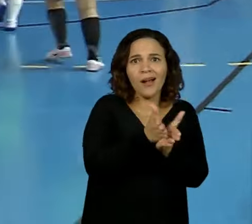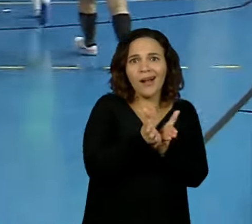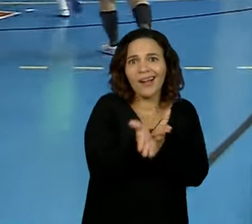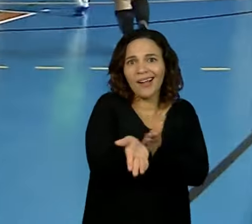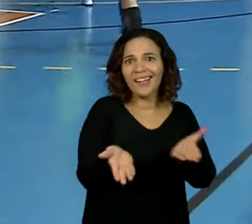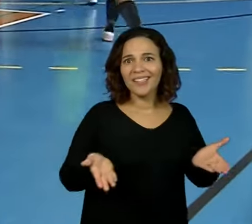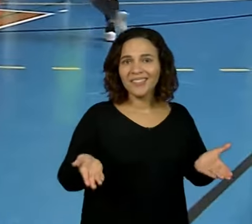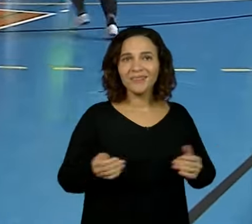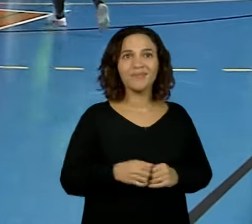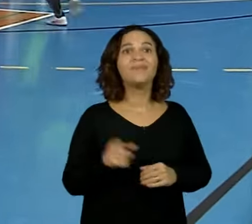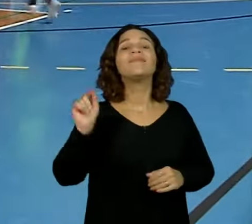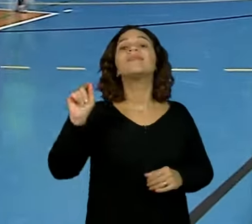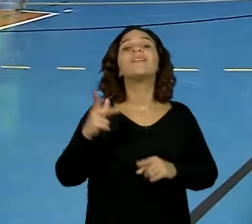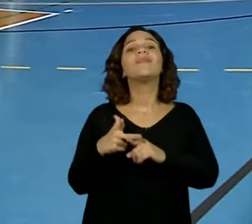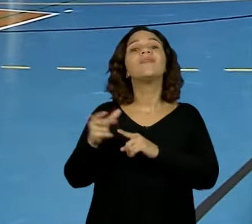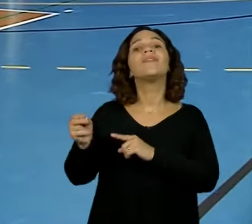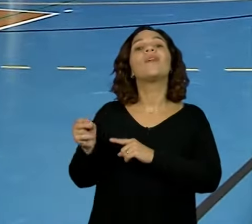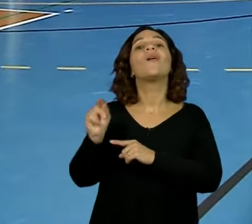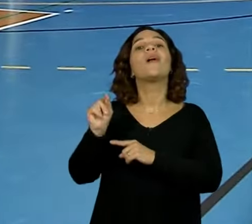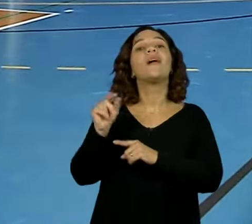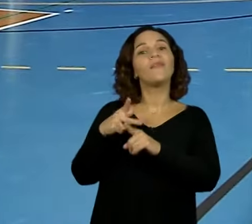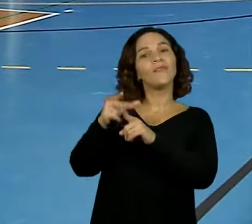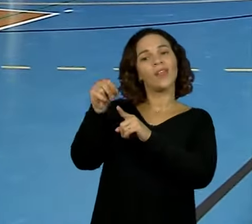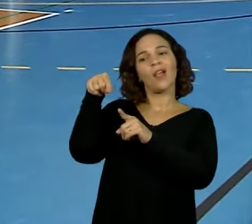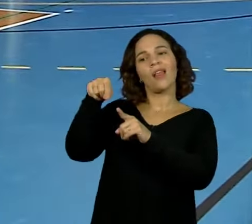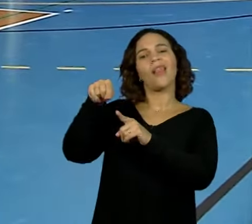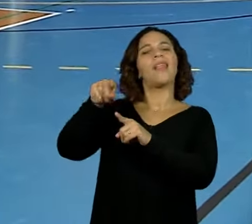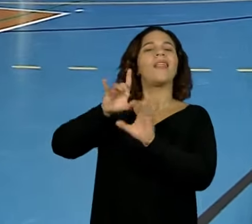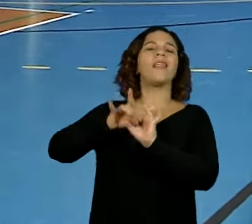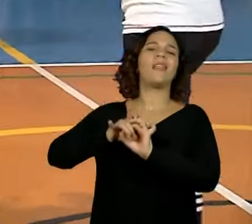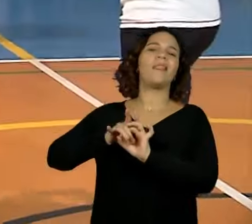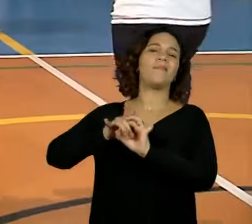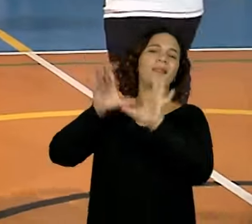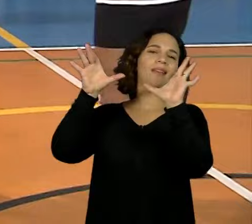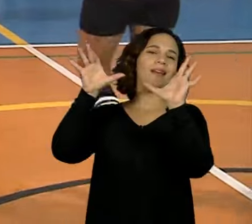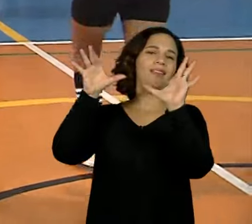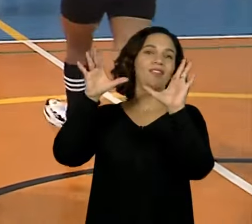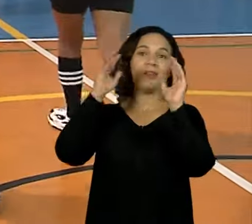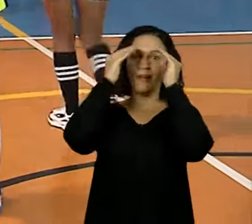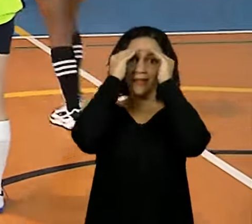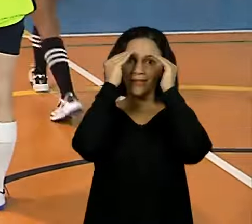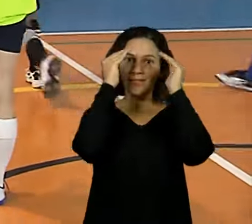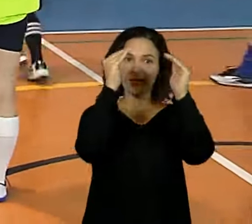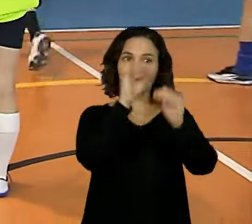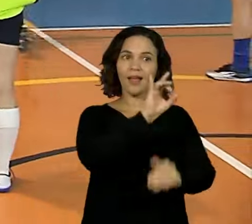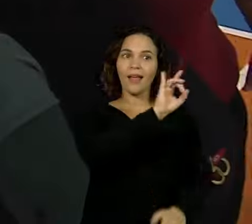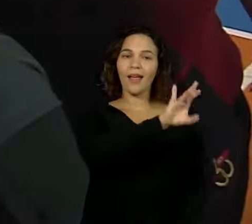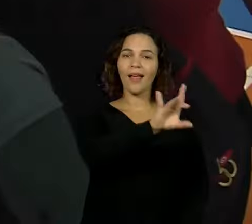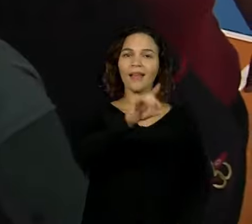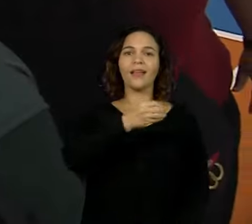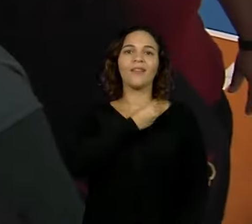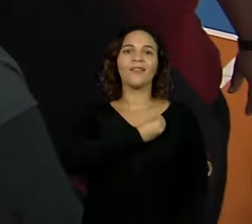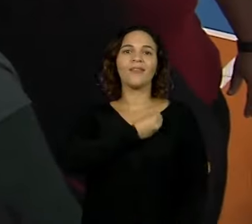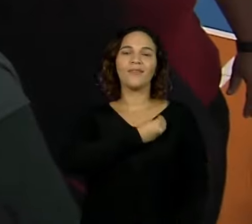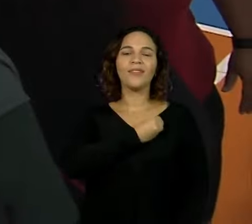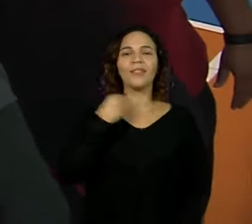Quem ganhou o jogo aqui foi a liberdade, o respeito pela trajetória uma da outra.